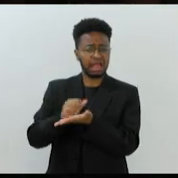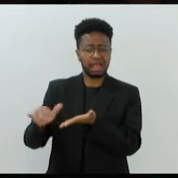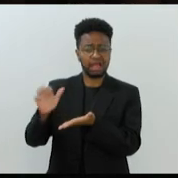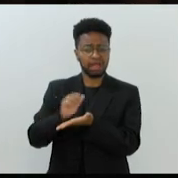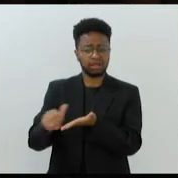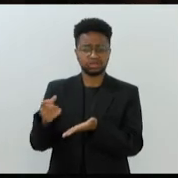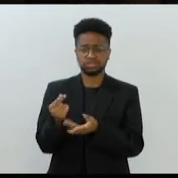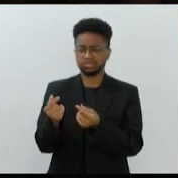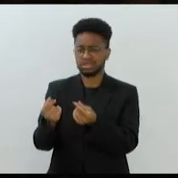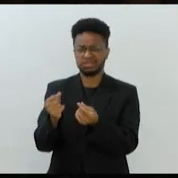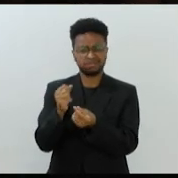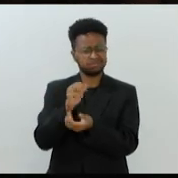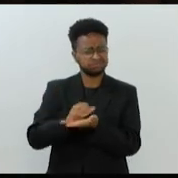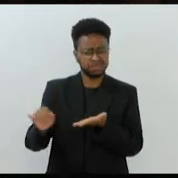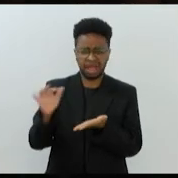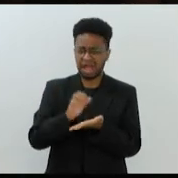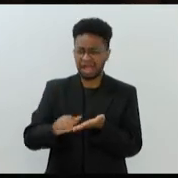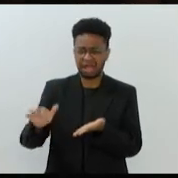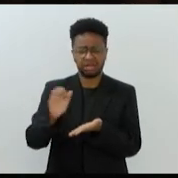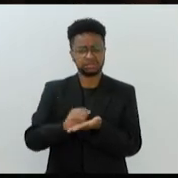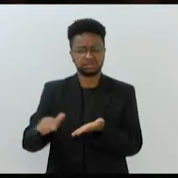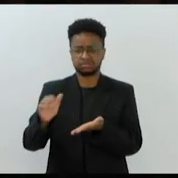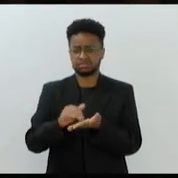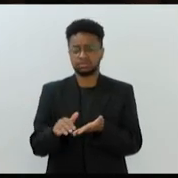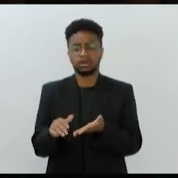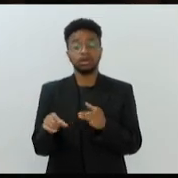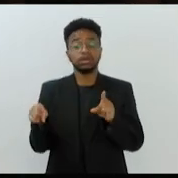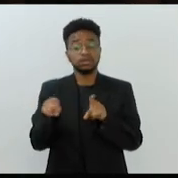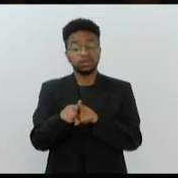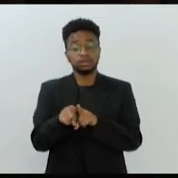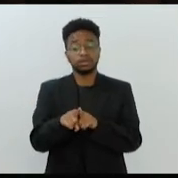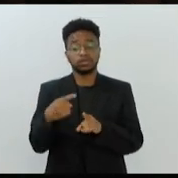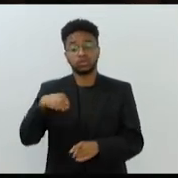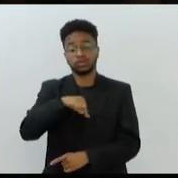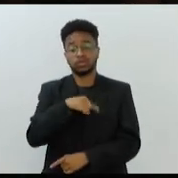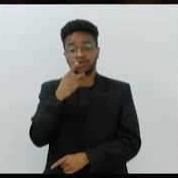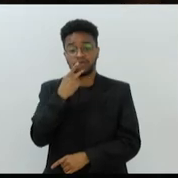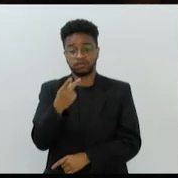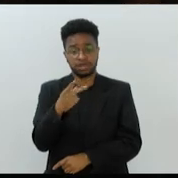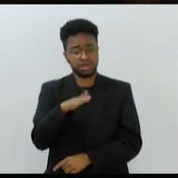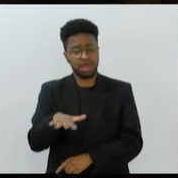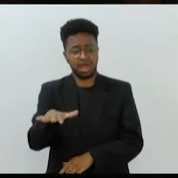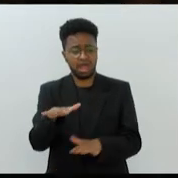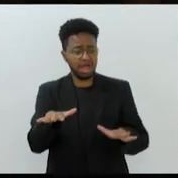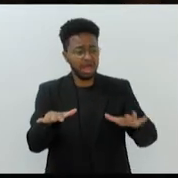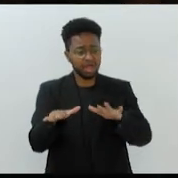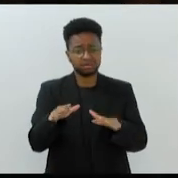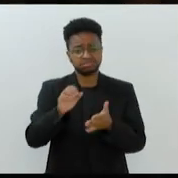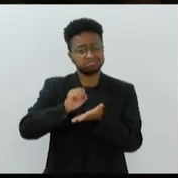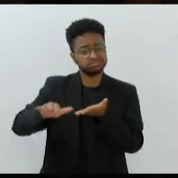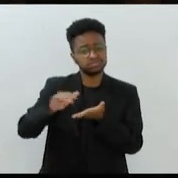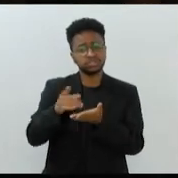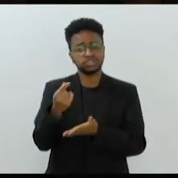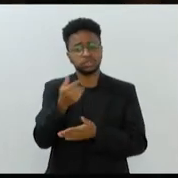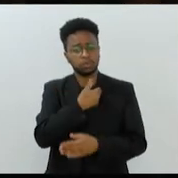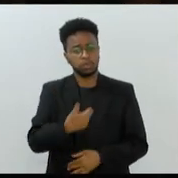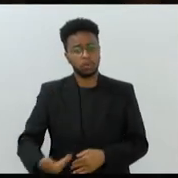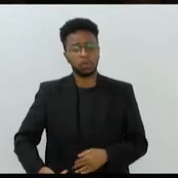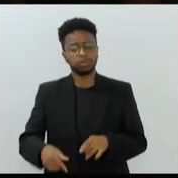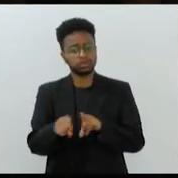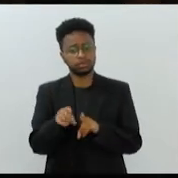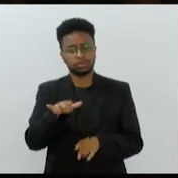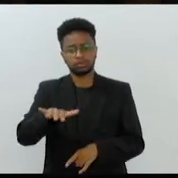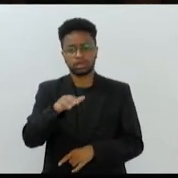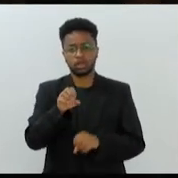milhões, bilhões de reais, sem falar quando a gente olha para cada área o desperdício de dinheiro público, na educação mesmo.